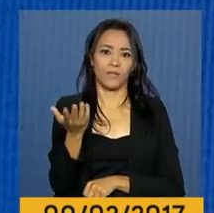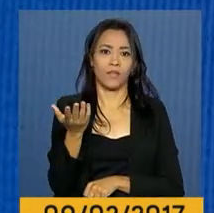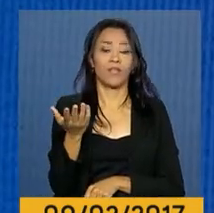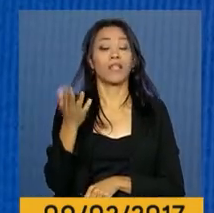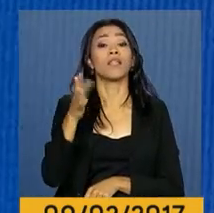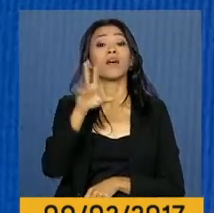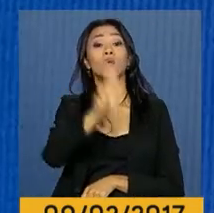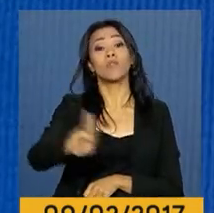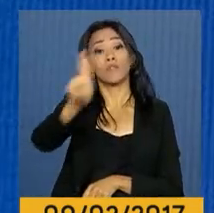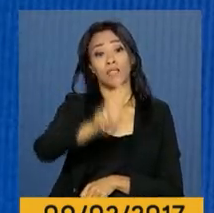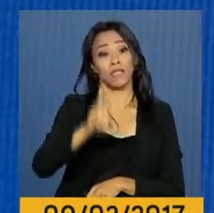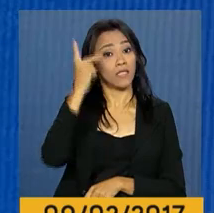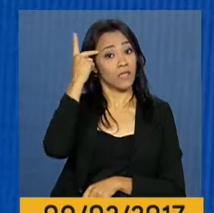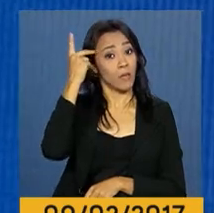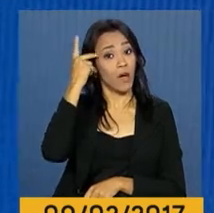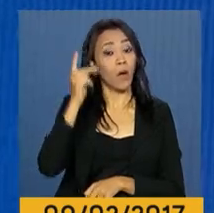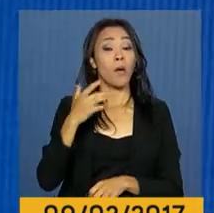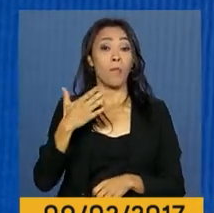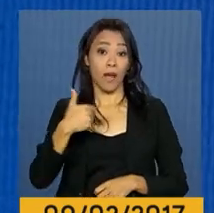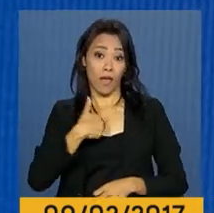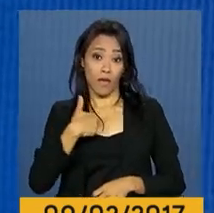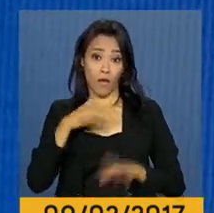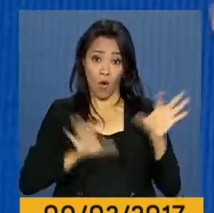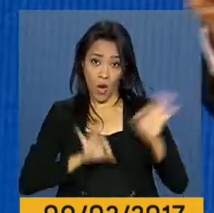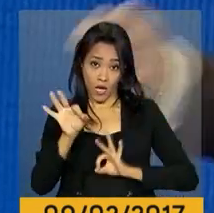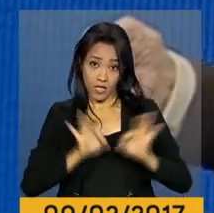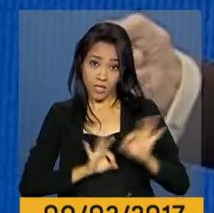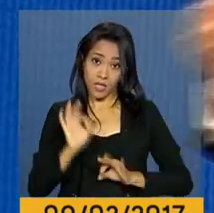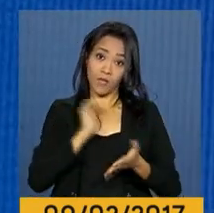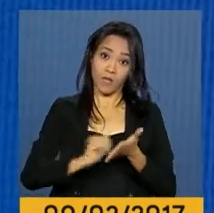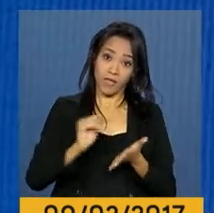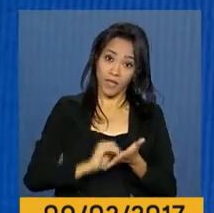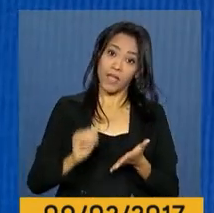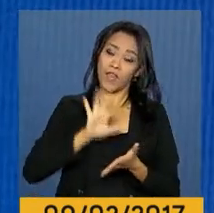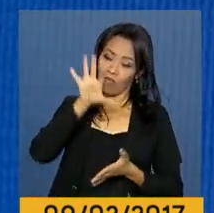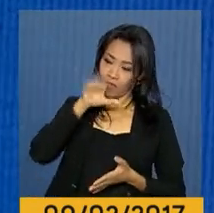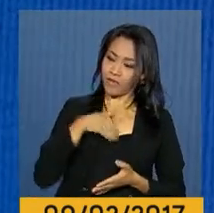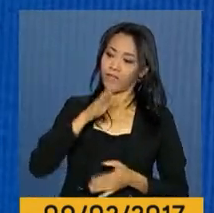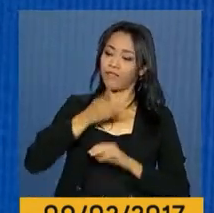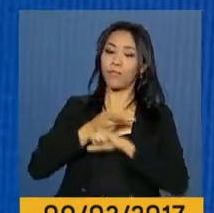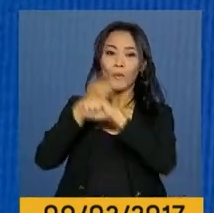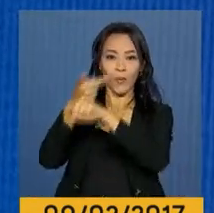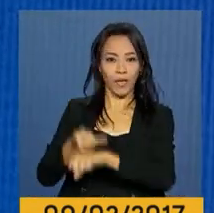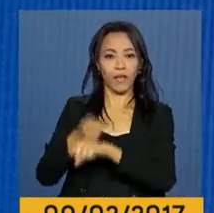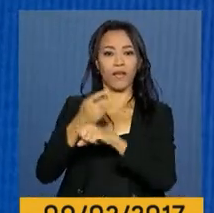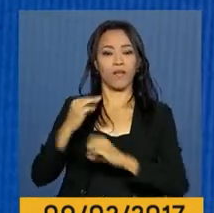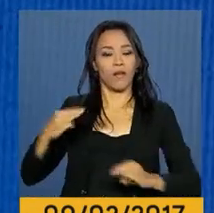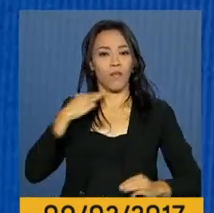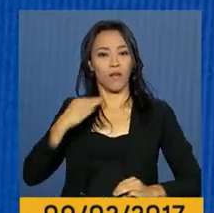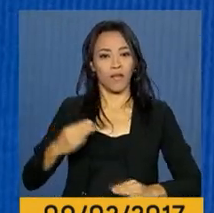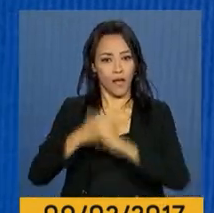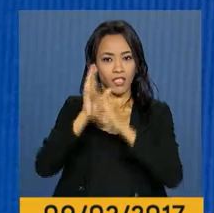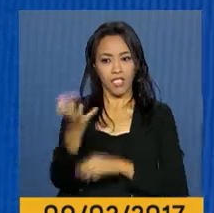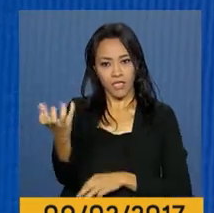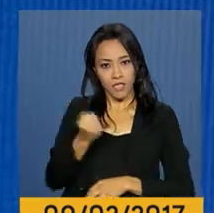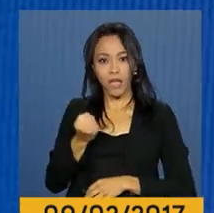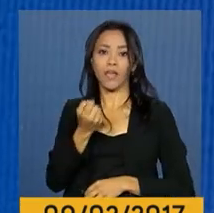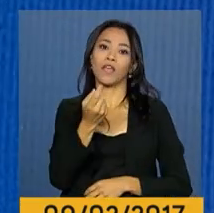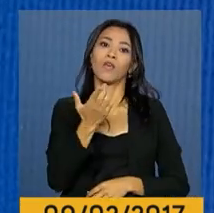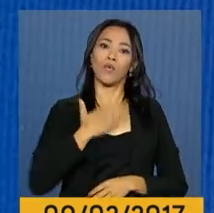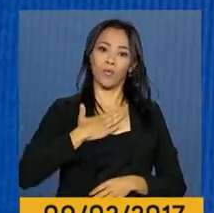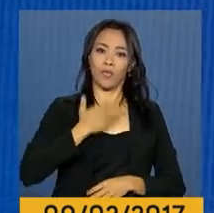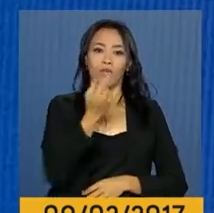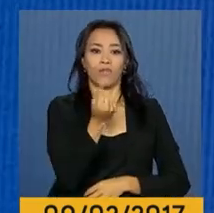Universidade de São Paulo para montar o meu escritório eu levei a caderneta a Caixa Econômica Federal e lá Saquei